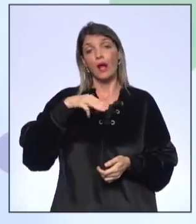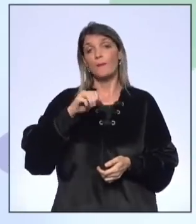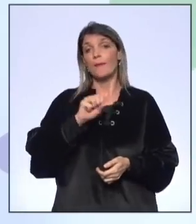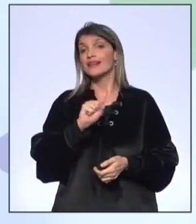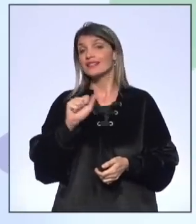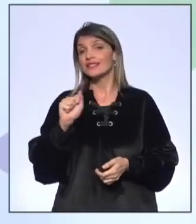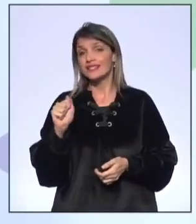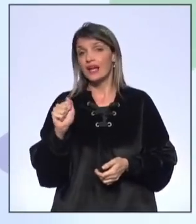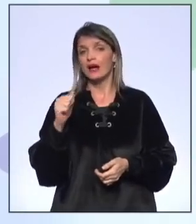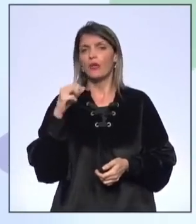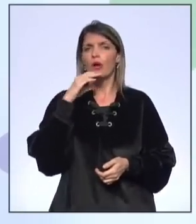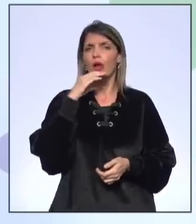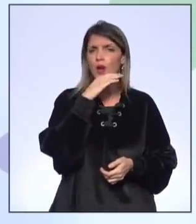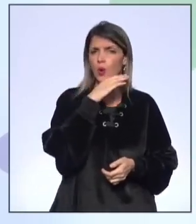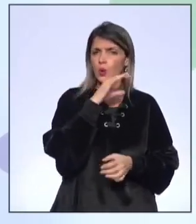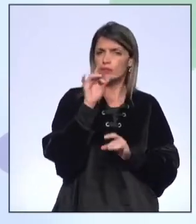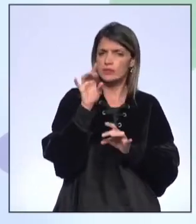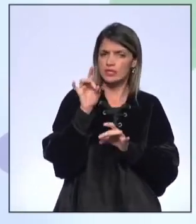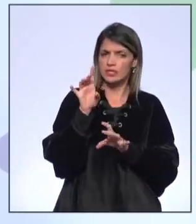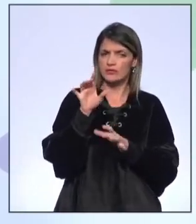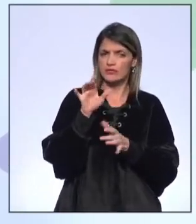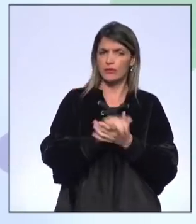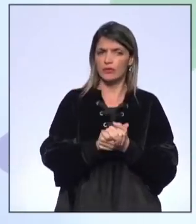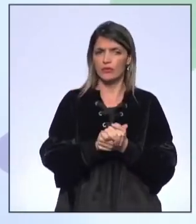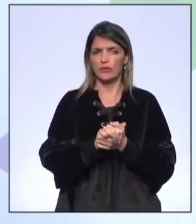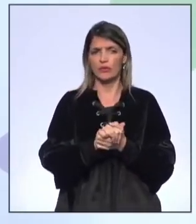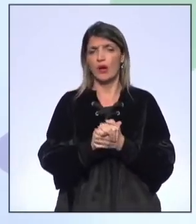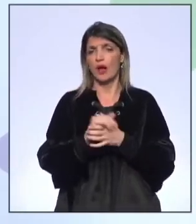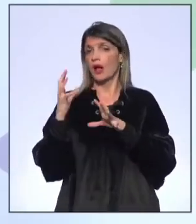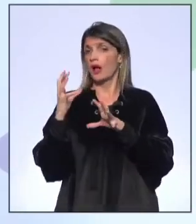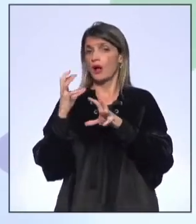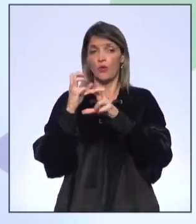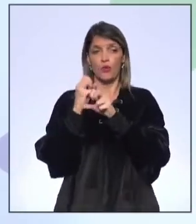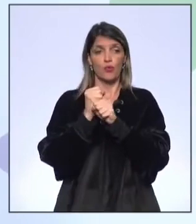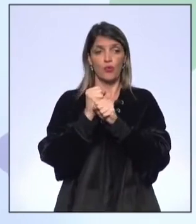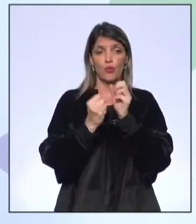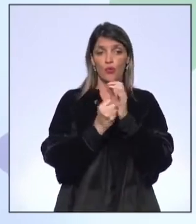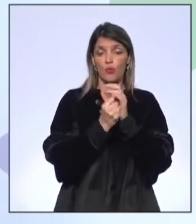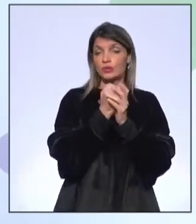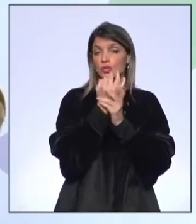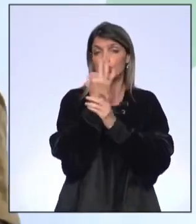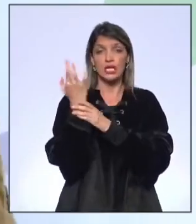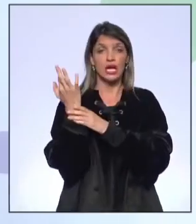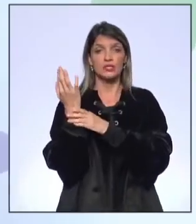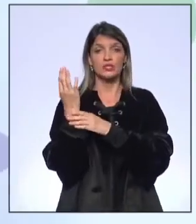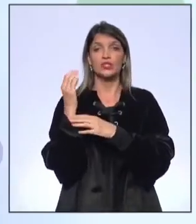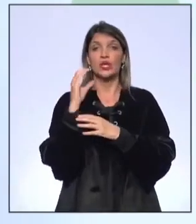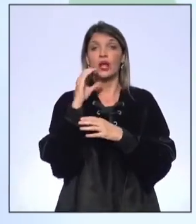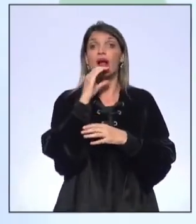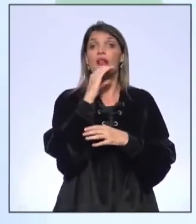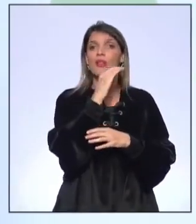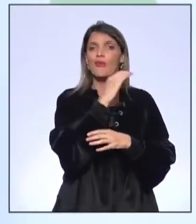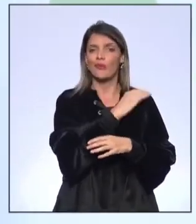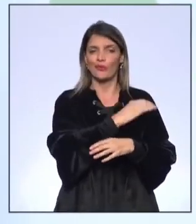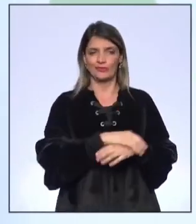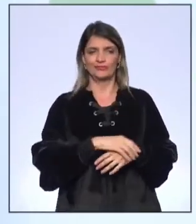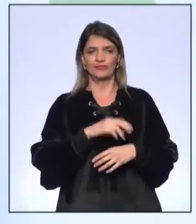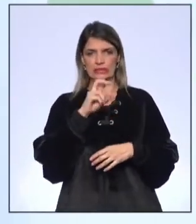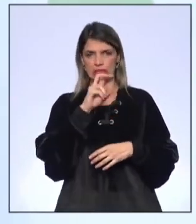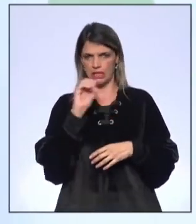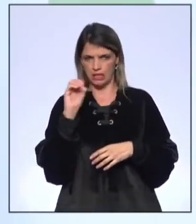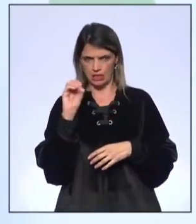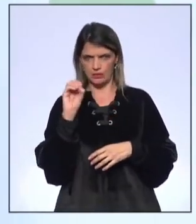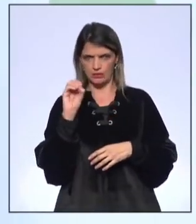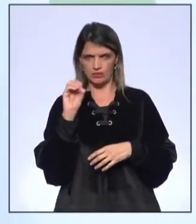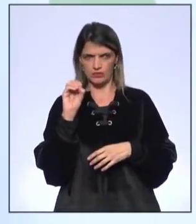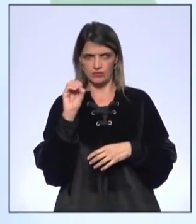um calor específico. Tem a variação de temperatura. Eu calculo a quantidade de calor, que vai dar ali, ó, 500,